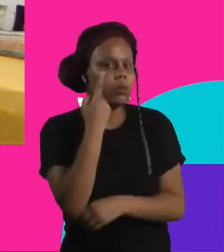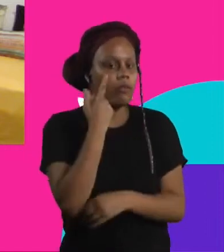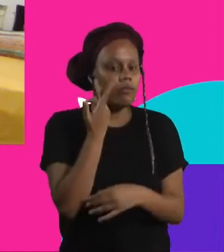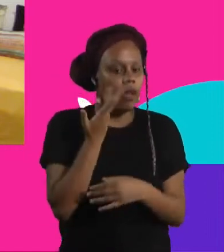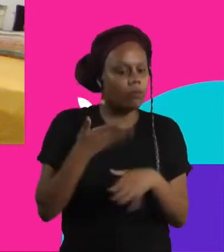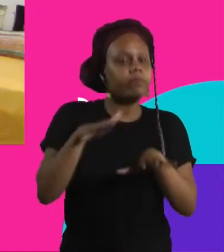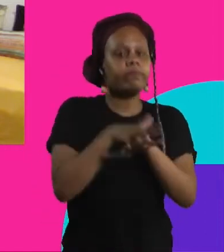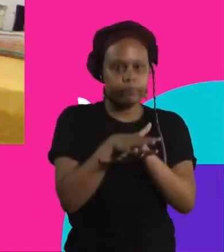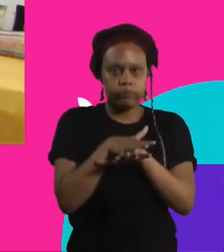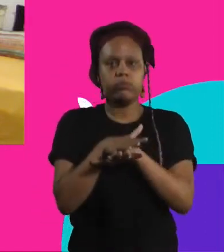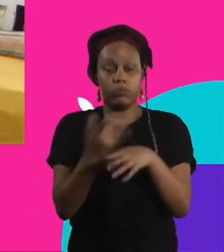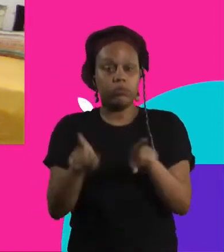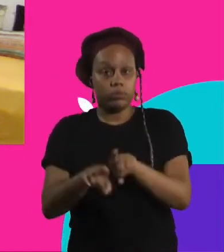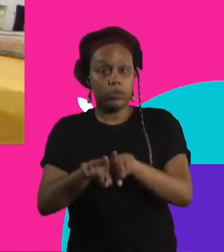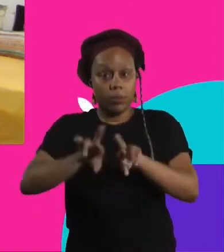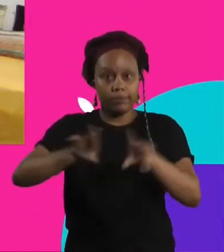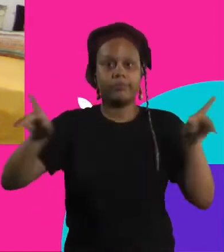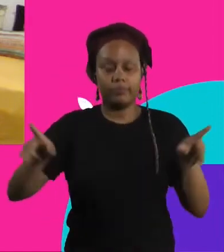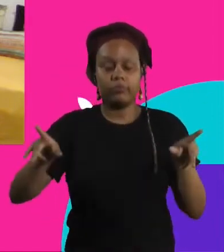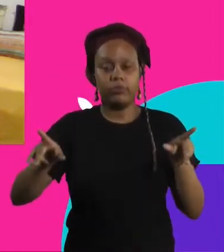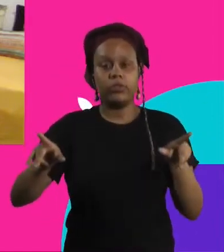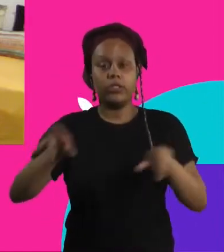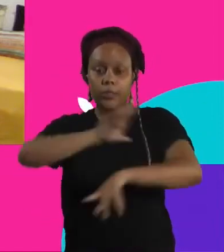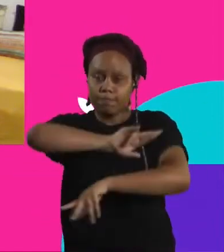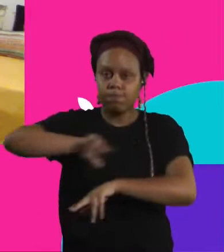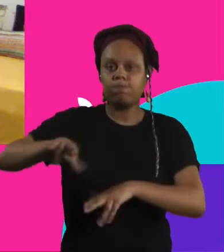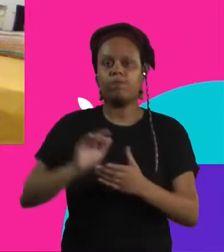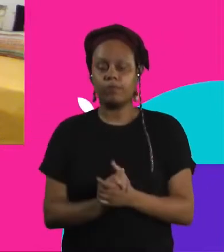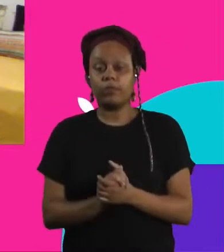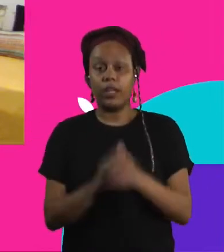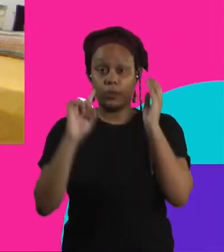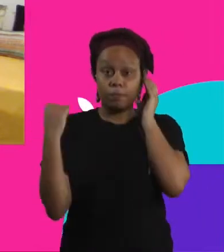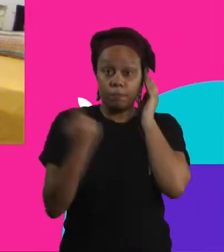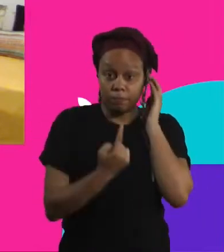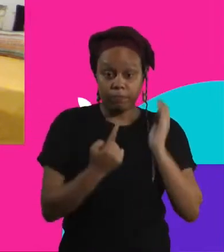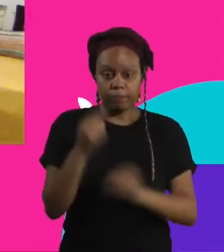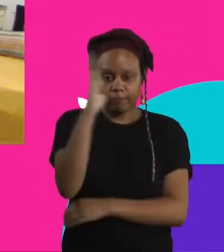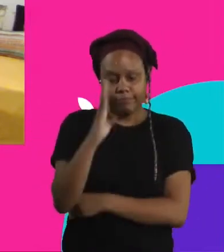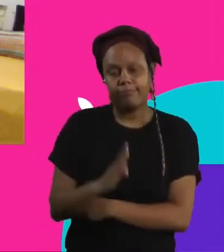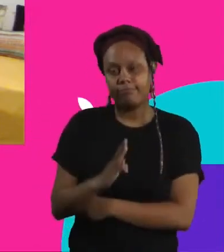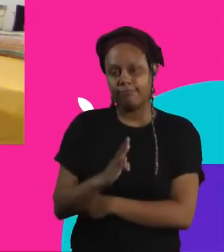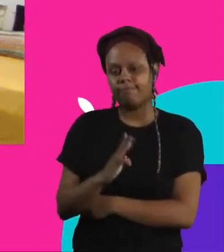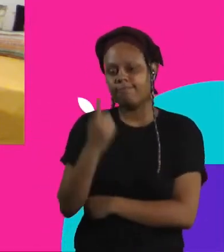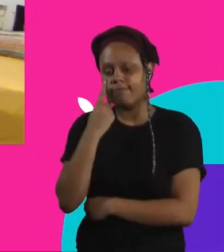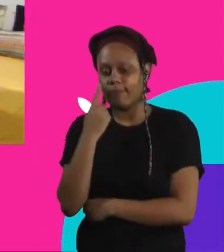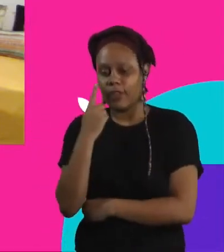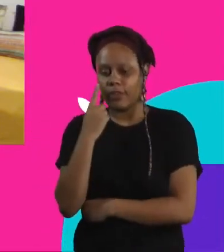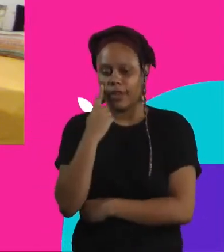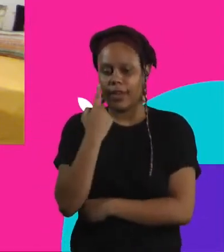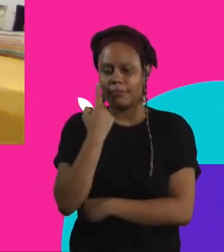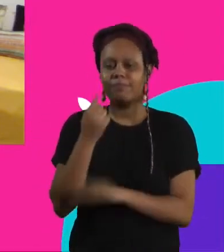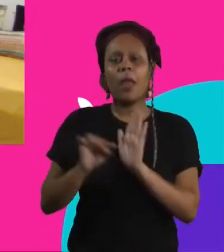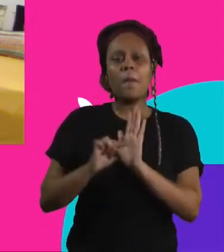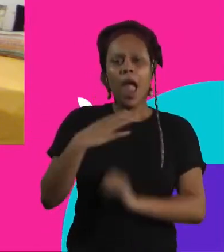inclusão das organizações, mas é um assunto que é urgente. Nossa população está envelhecendo, a gente está vivendo mais, tendo menos filhos, né? A